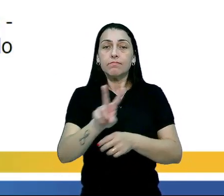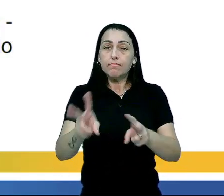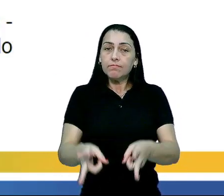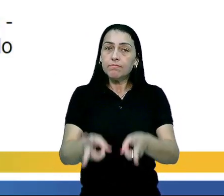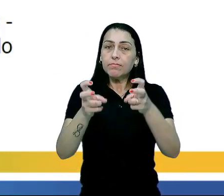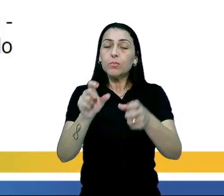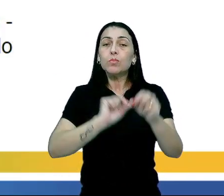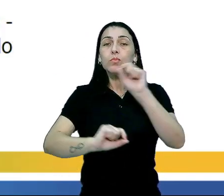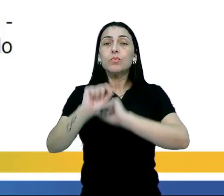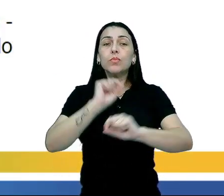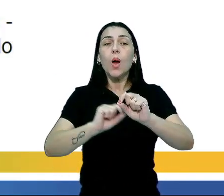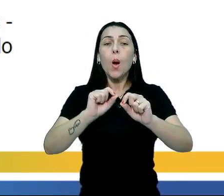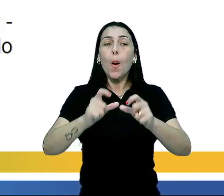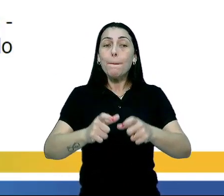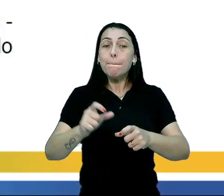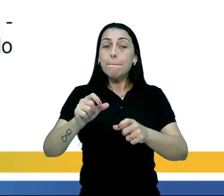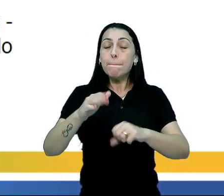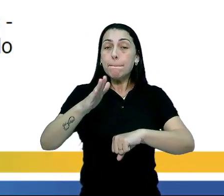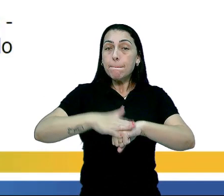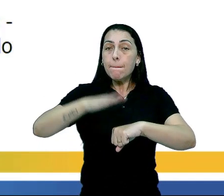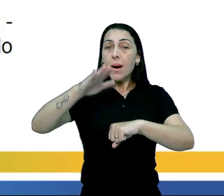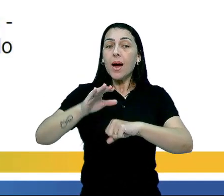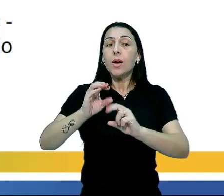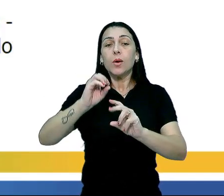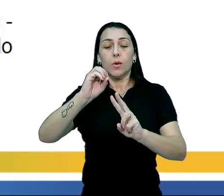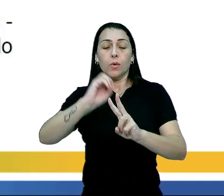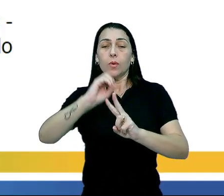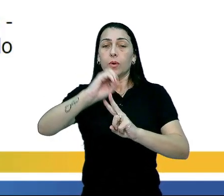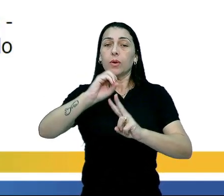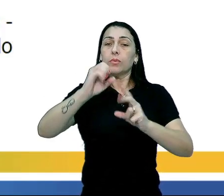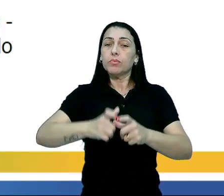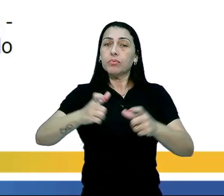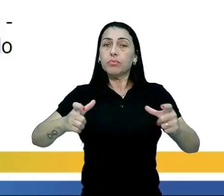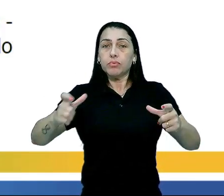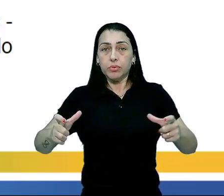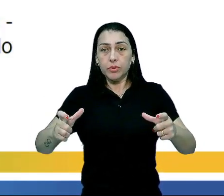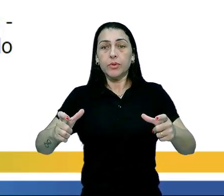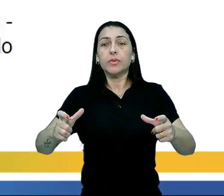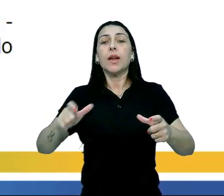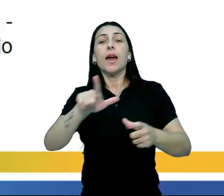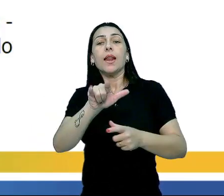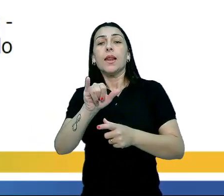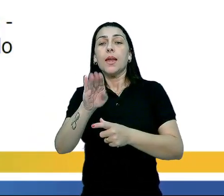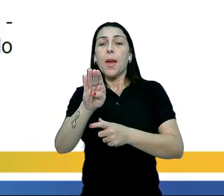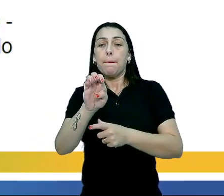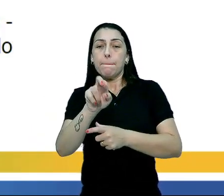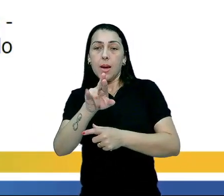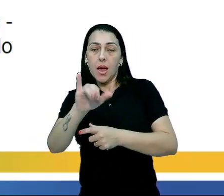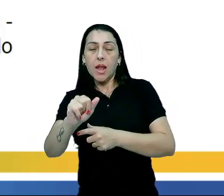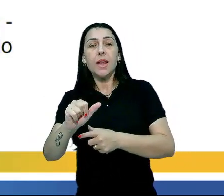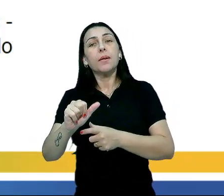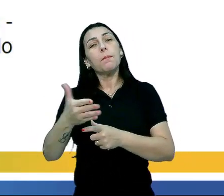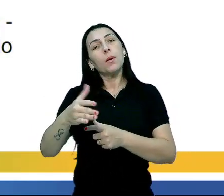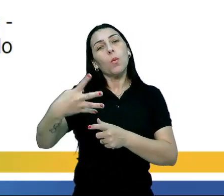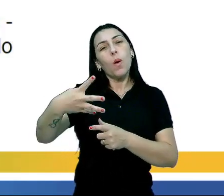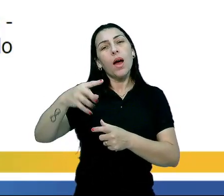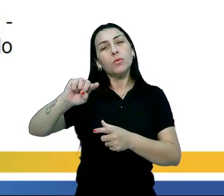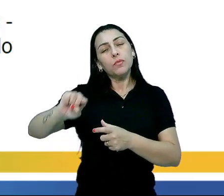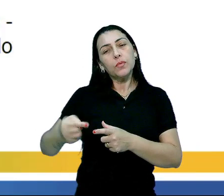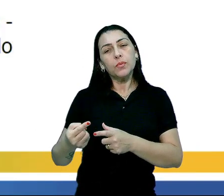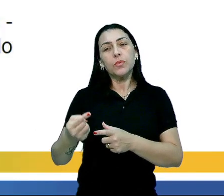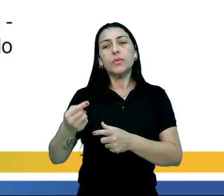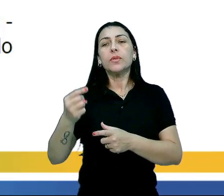é essa daqui. O maior índice de crescimento vegetativo é da Libéria, que apresenta aí uma taxa